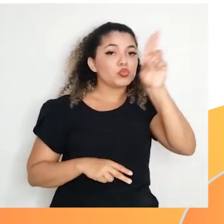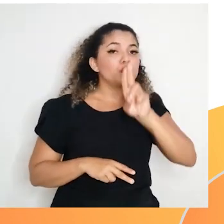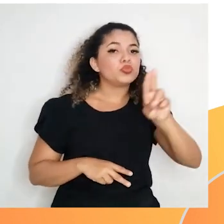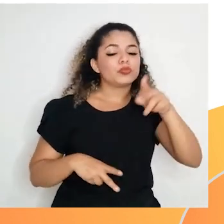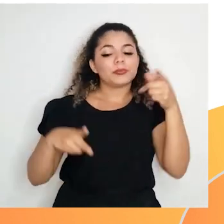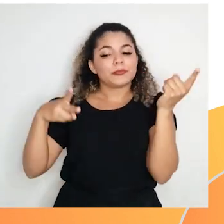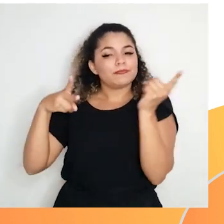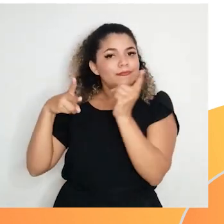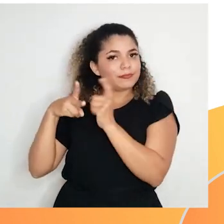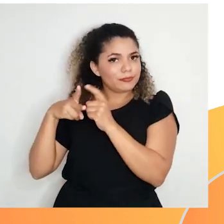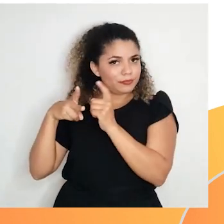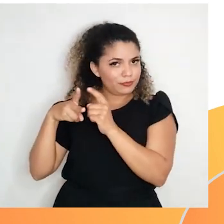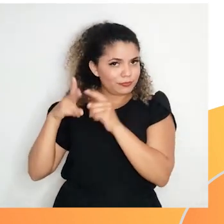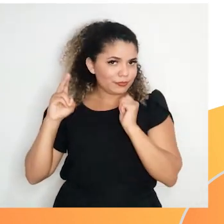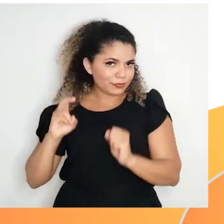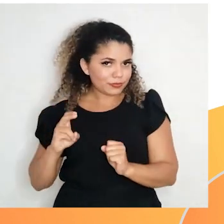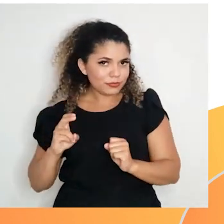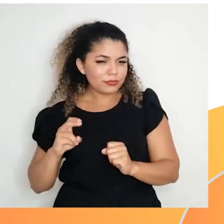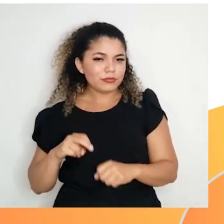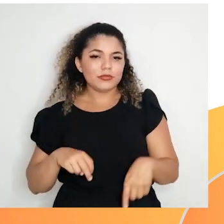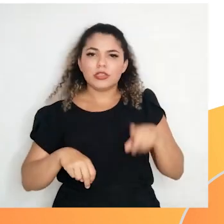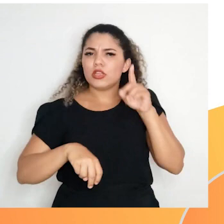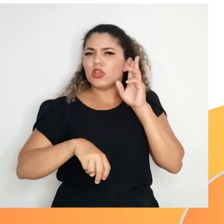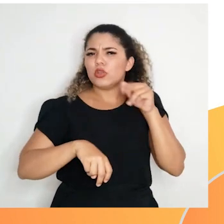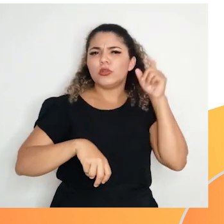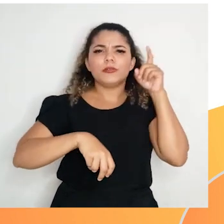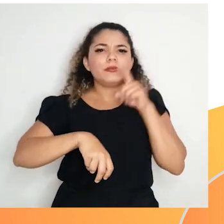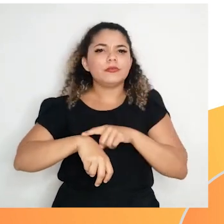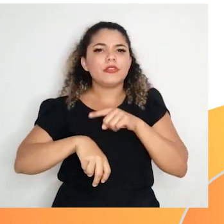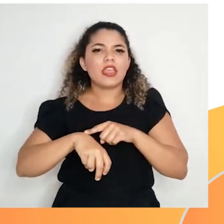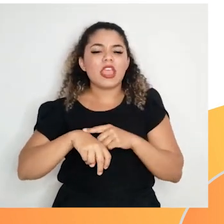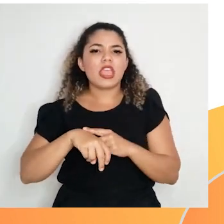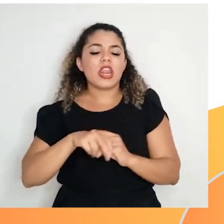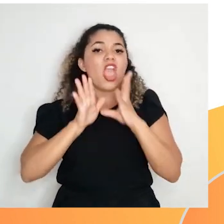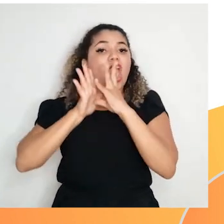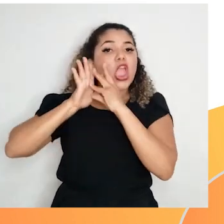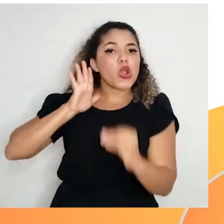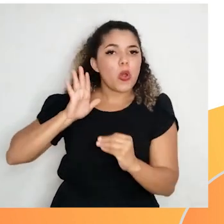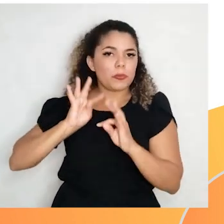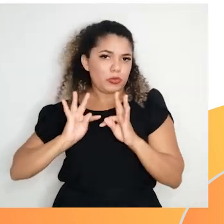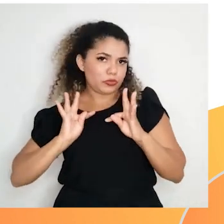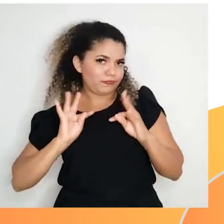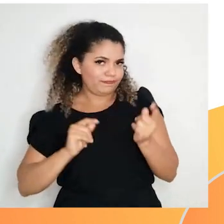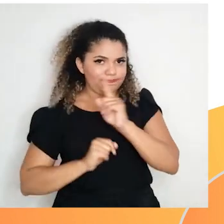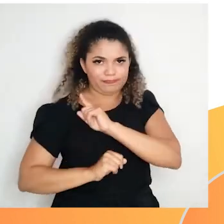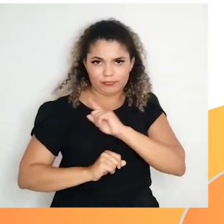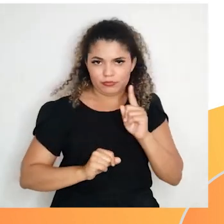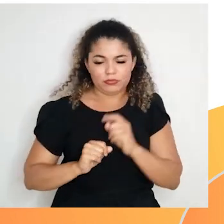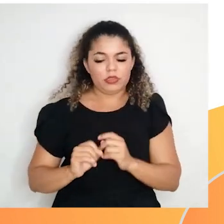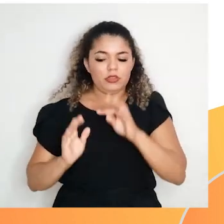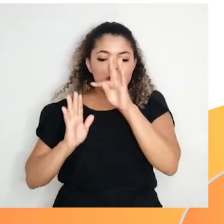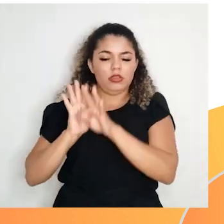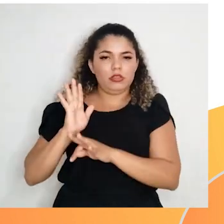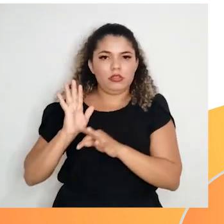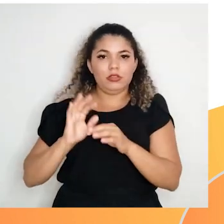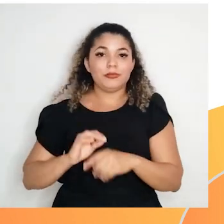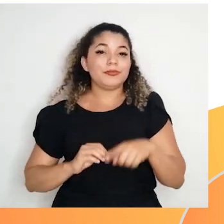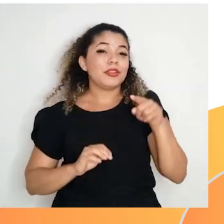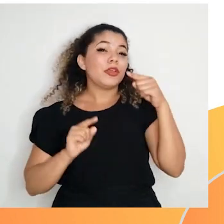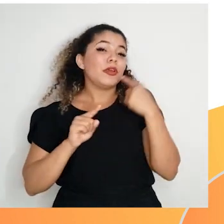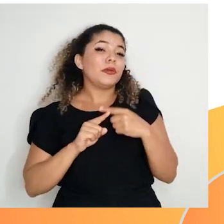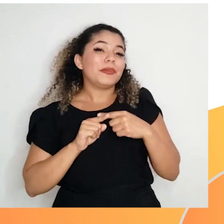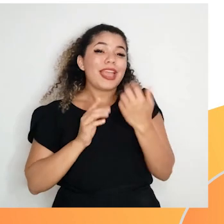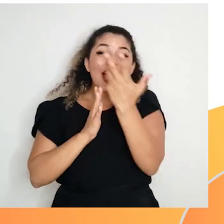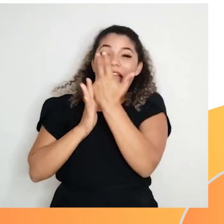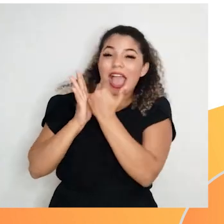valeu da intertextualidade. Em momento nenhum, ele plagiou o texto, porque é um